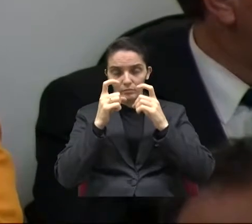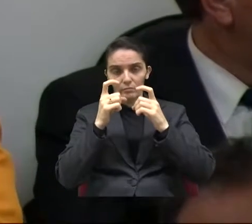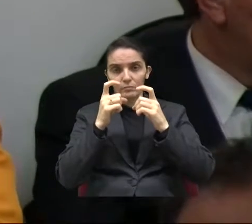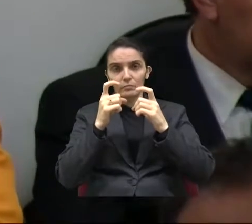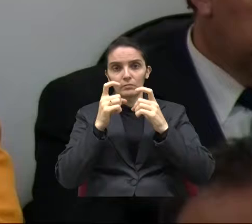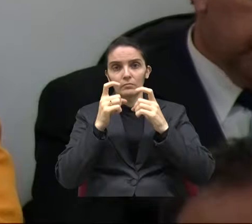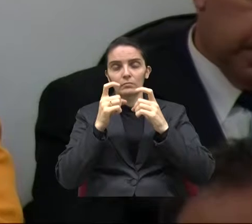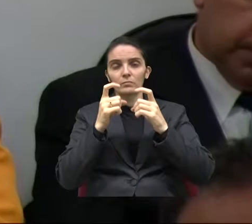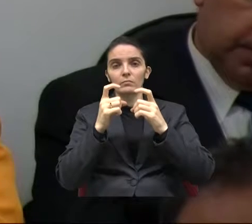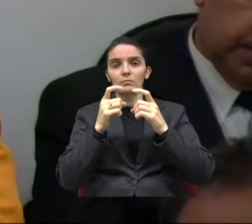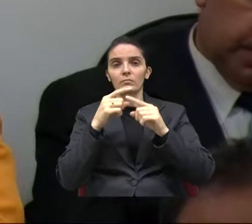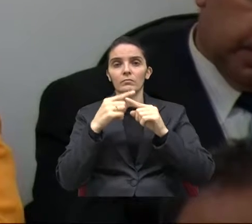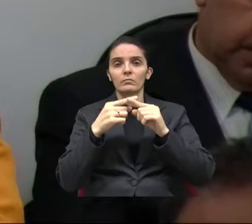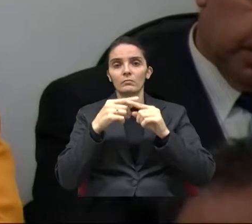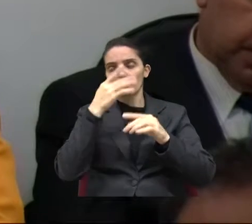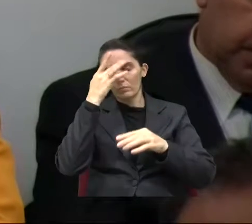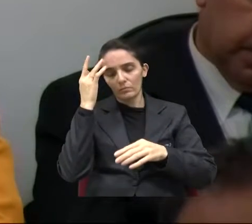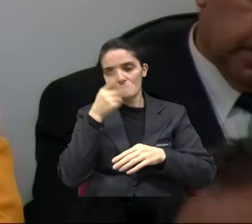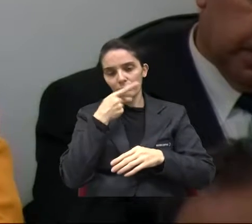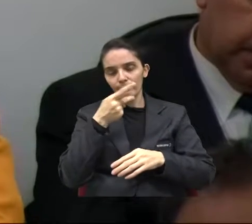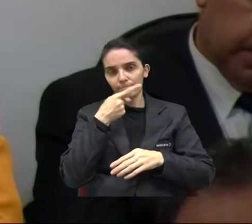mais que alguém venha aqui falar,